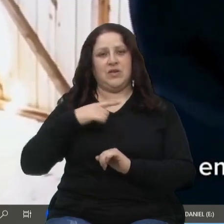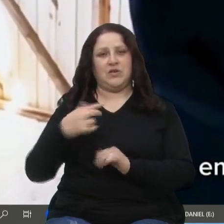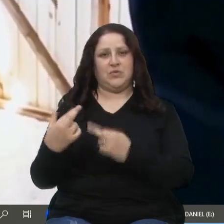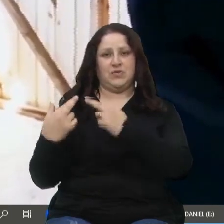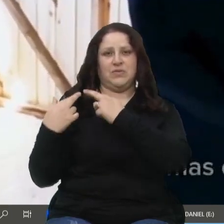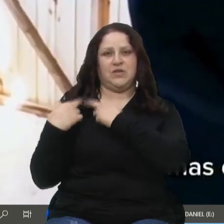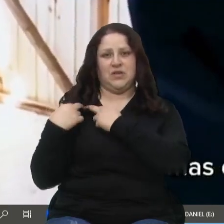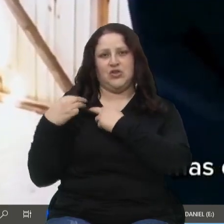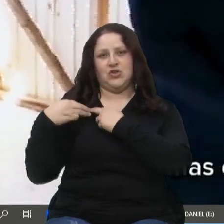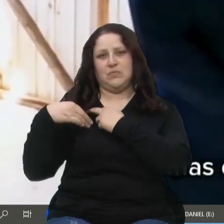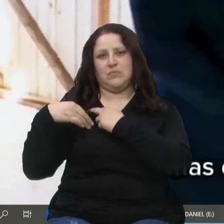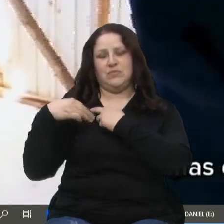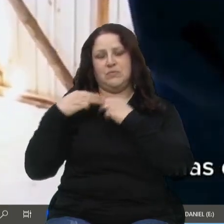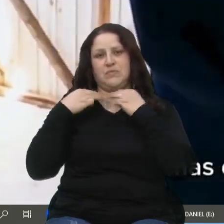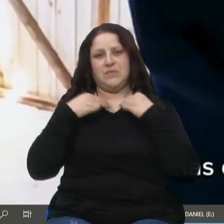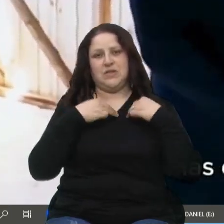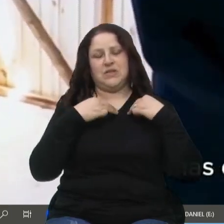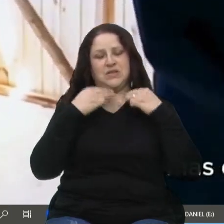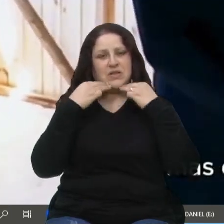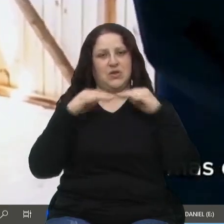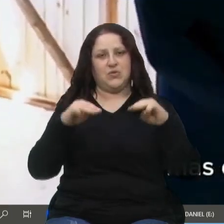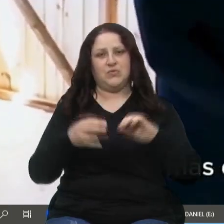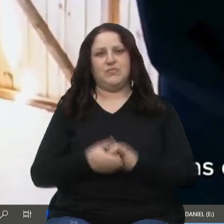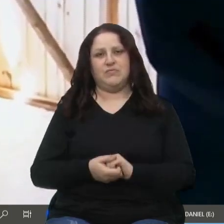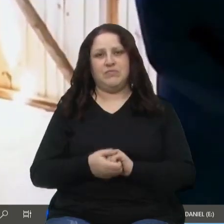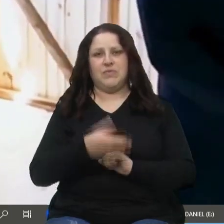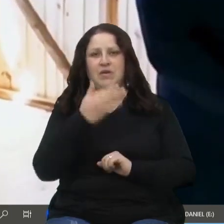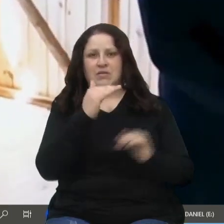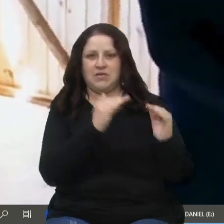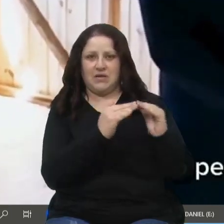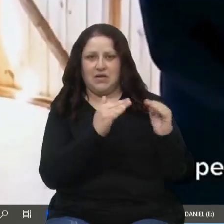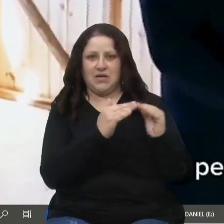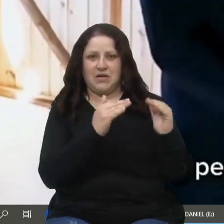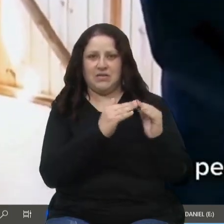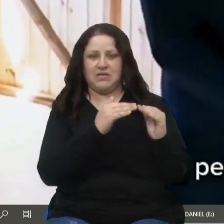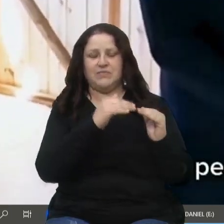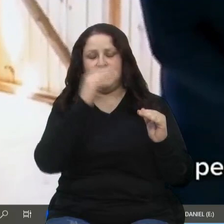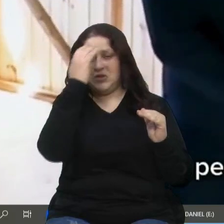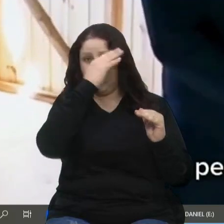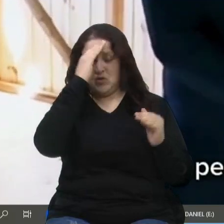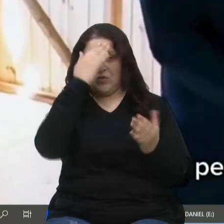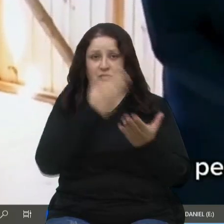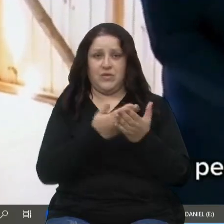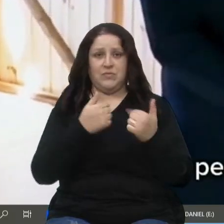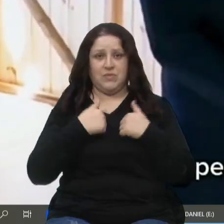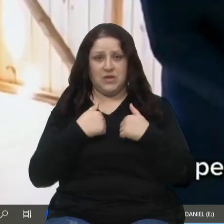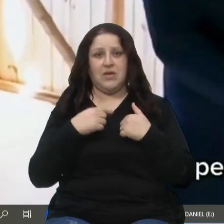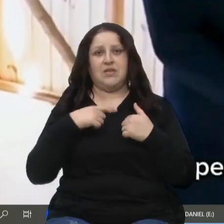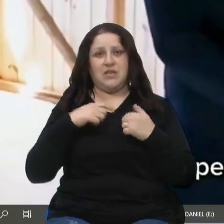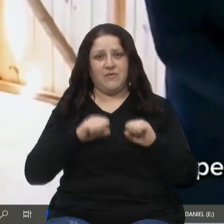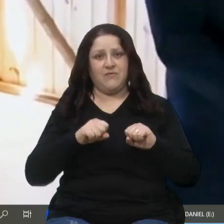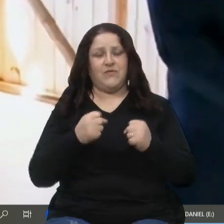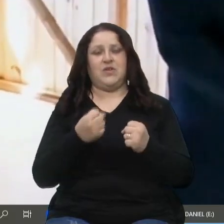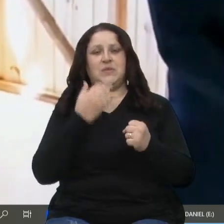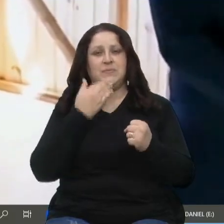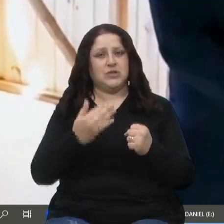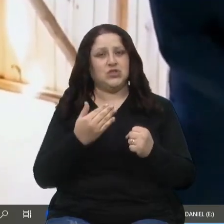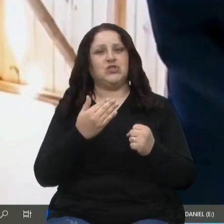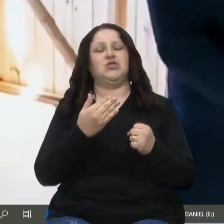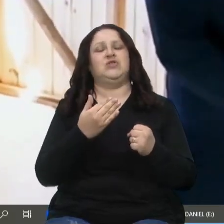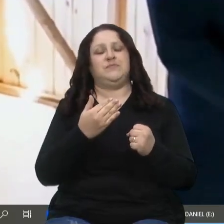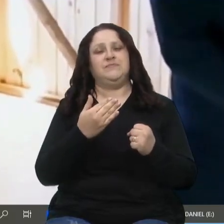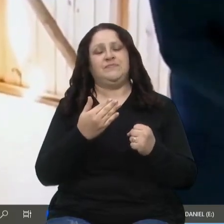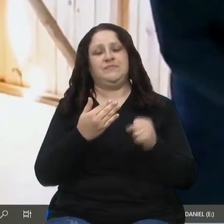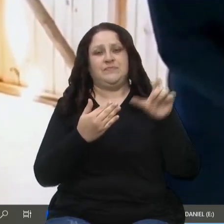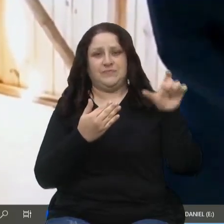precisam. Mas essa casa só está aqui hoje à tua disposição pelo pedido e pela força do vereador Rafael Bueno. Foi o cara que me trouxe